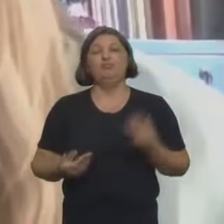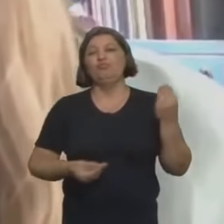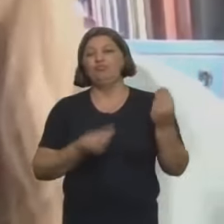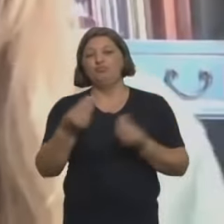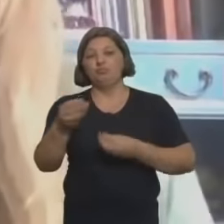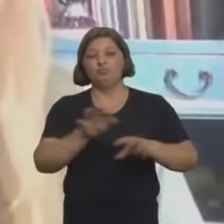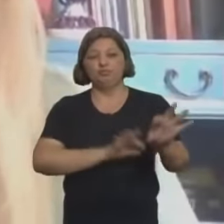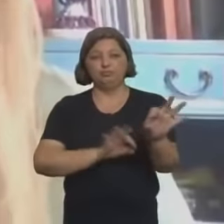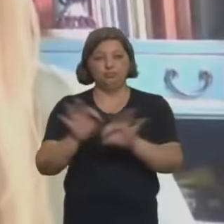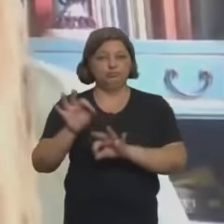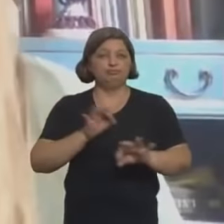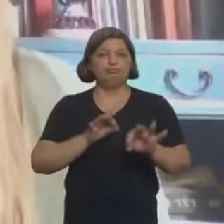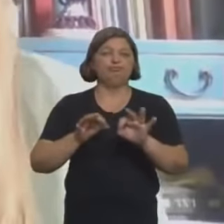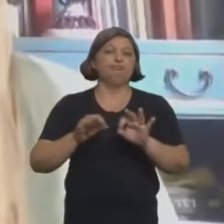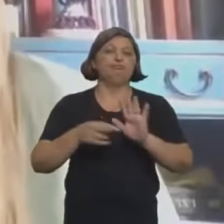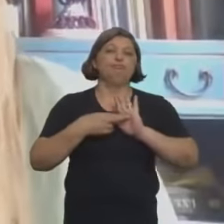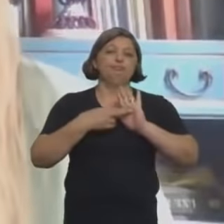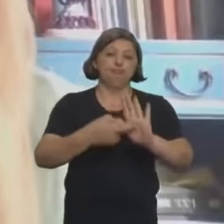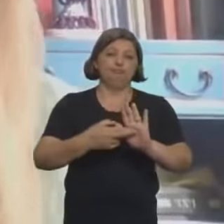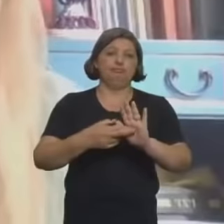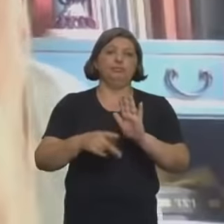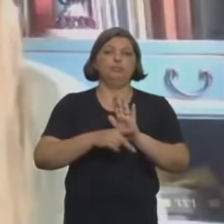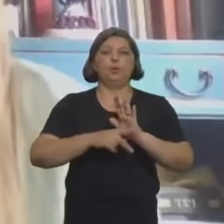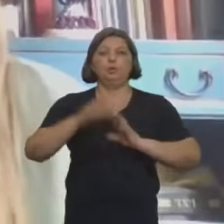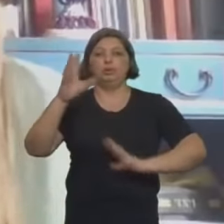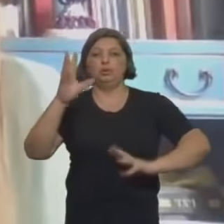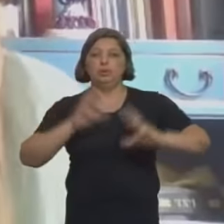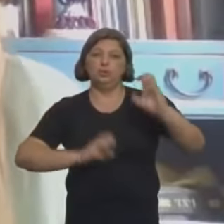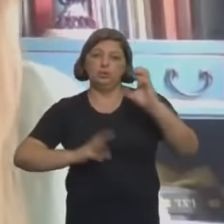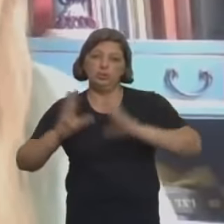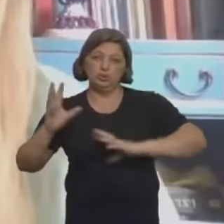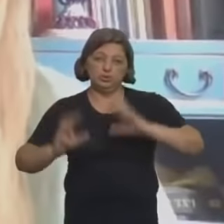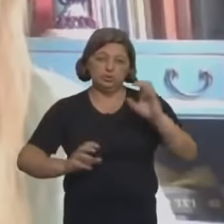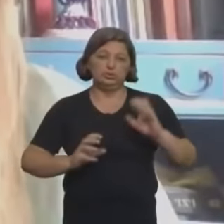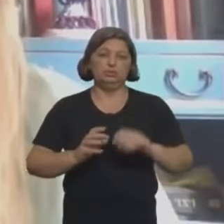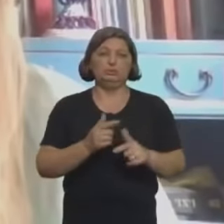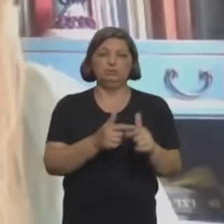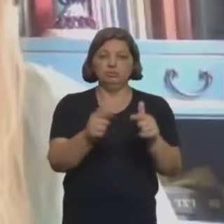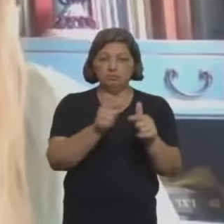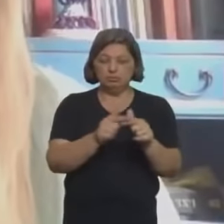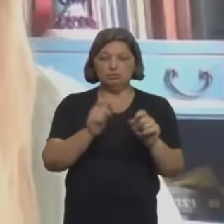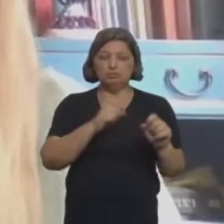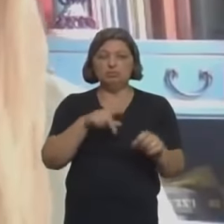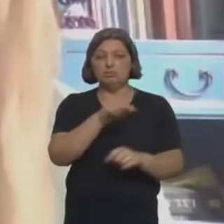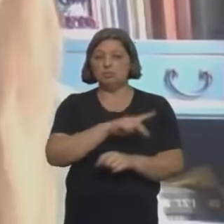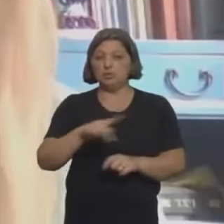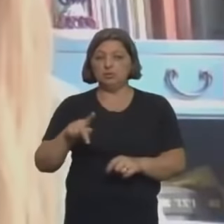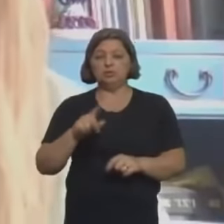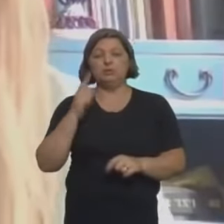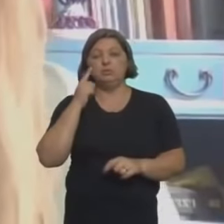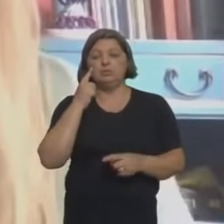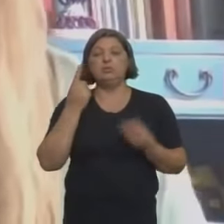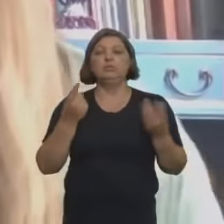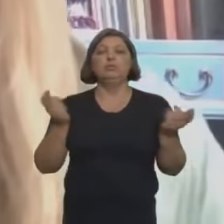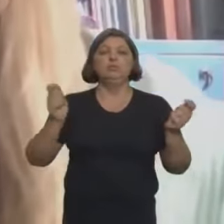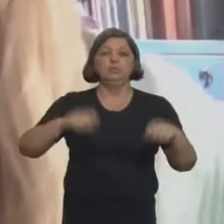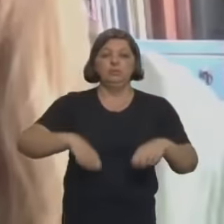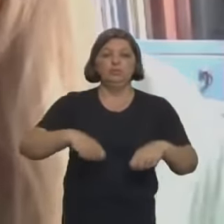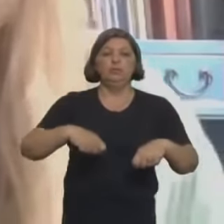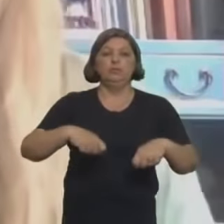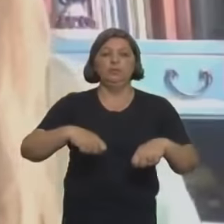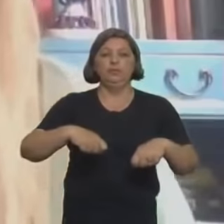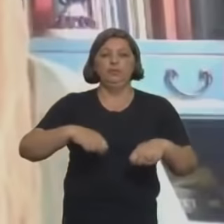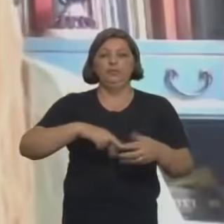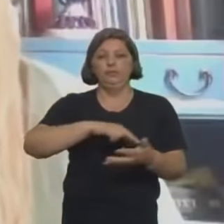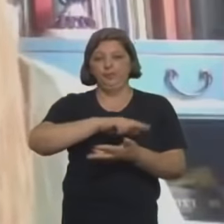projeto vai se apresentar, vai trazer os conflitos para vocês, professores, né? Trazerem aí a possibilidade que, como muitos